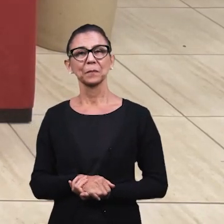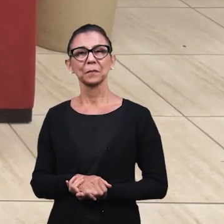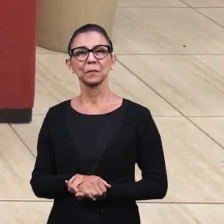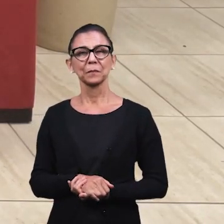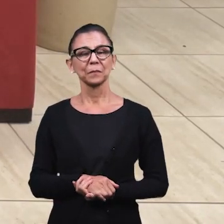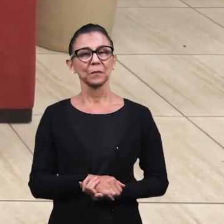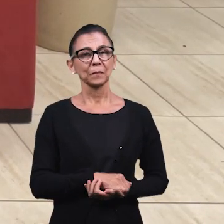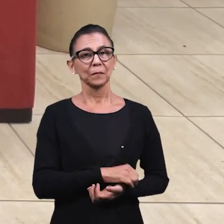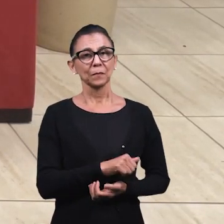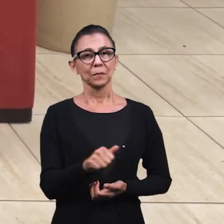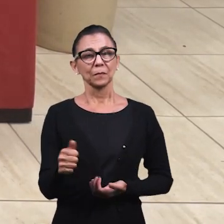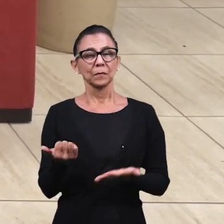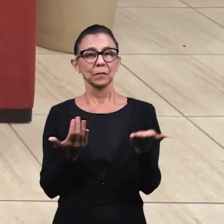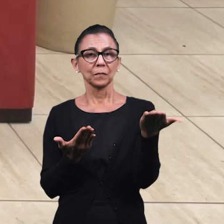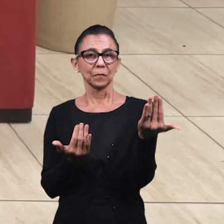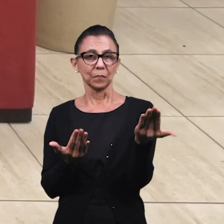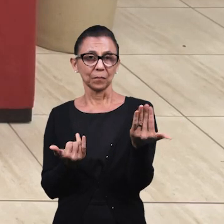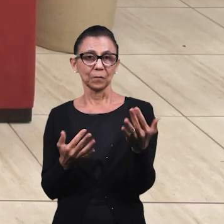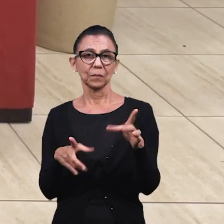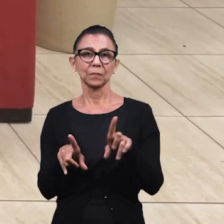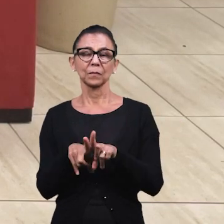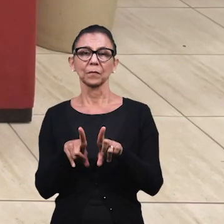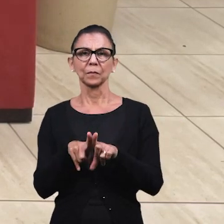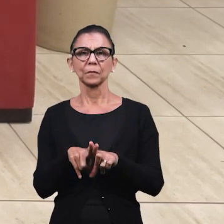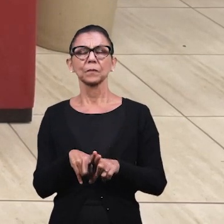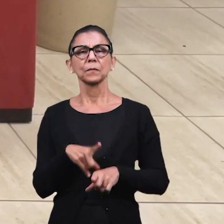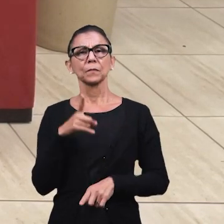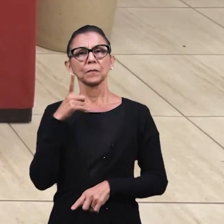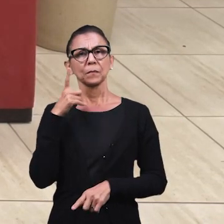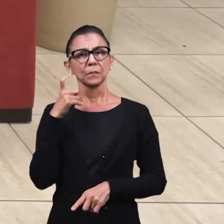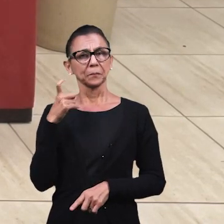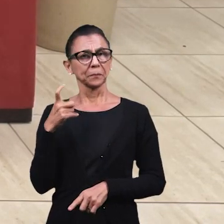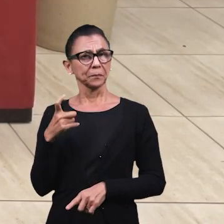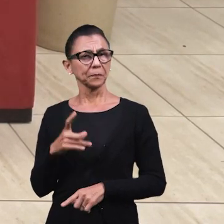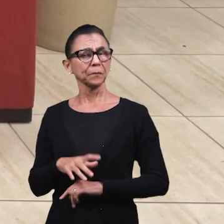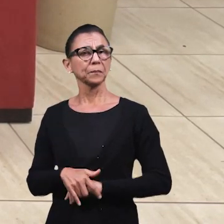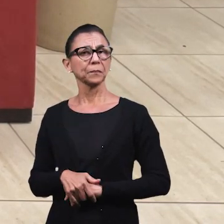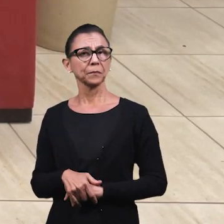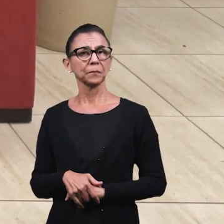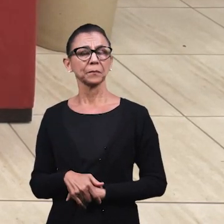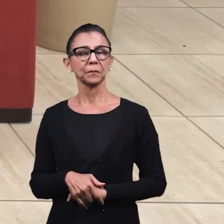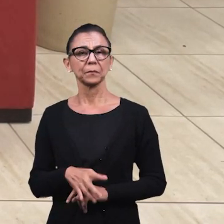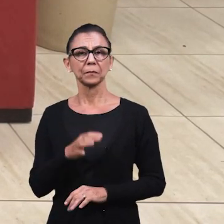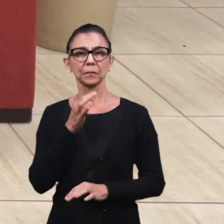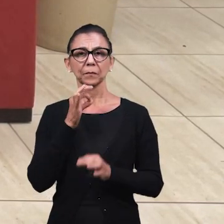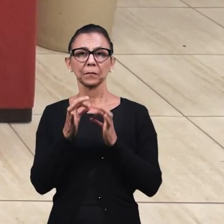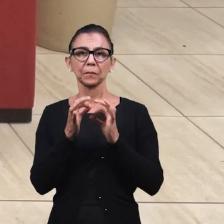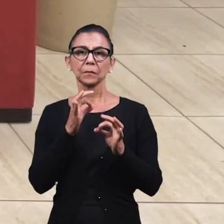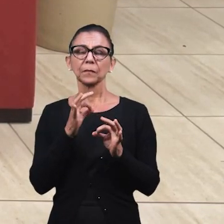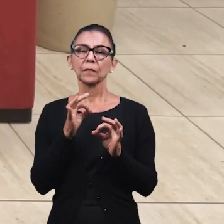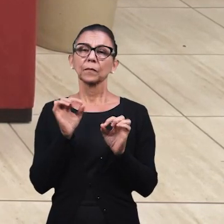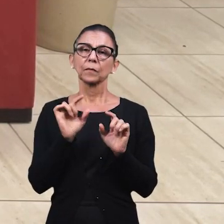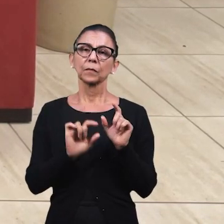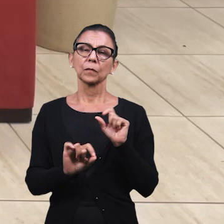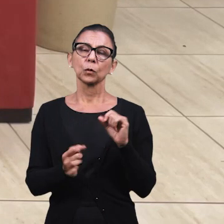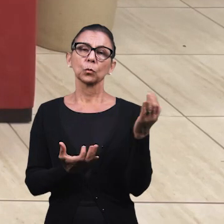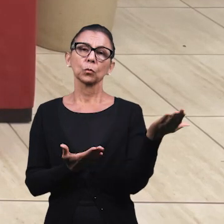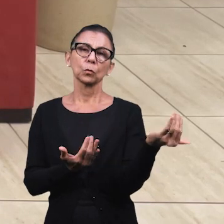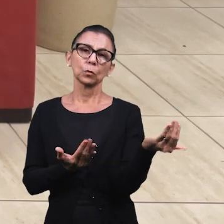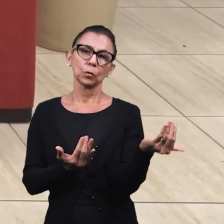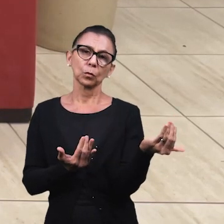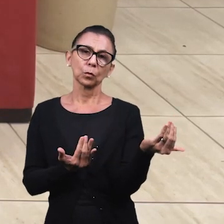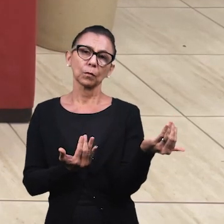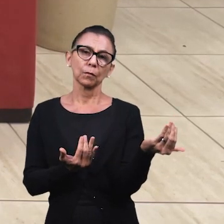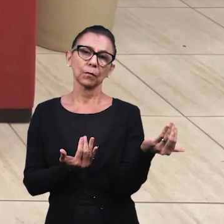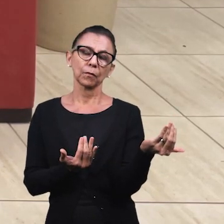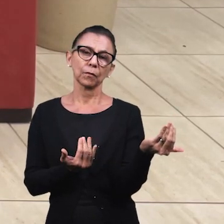verdade. E em relação ao jovem, né, o jovem ele foi muito feliz nas suas colocações, e é interessante que ele fez ali,